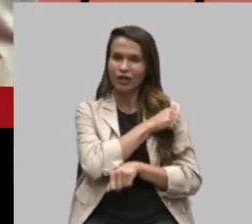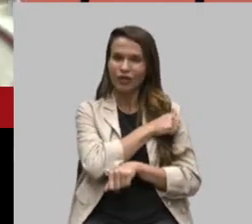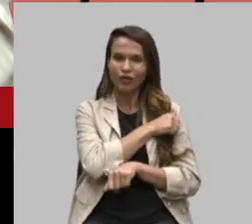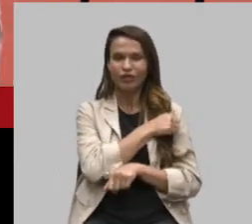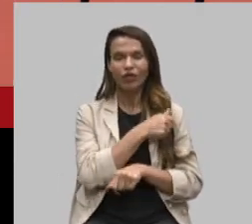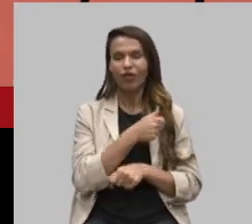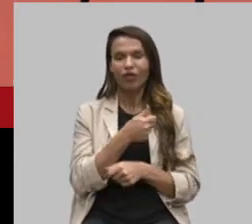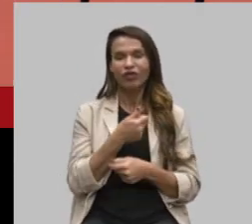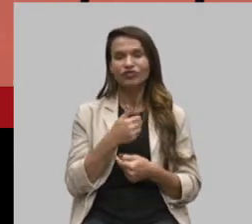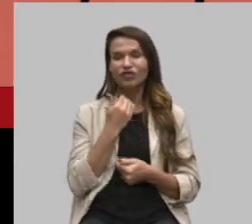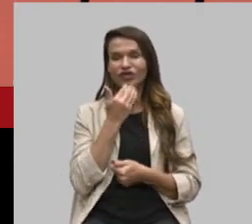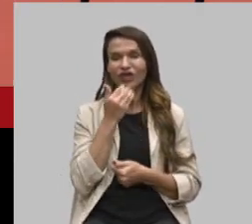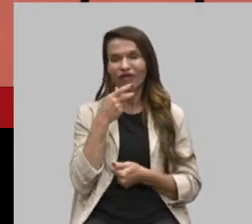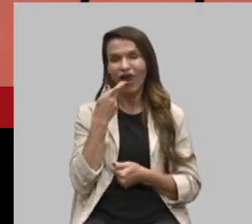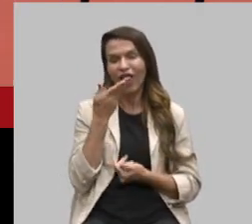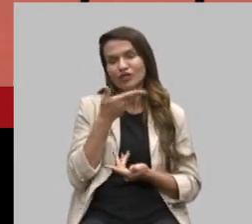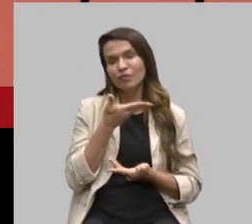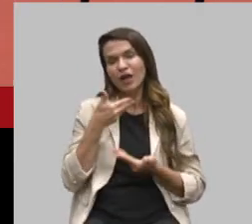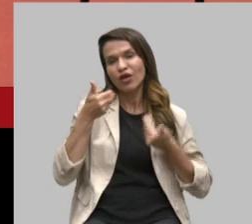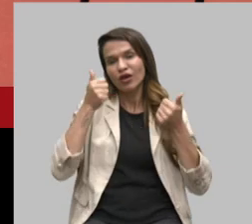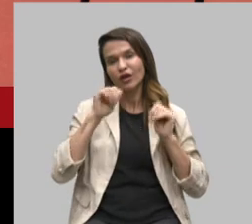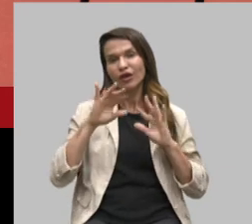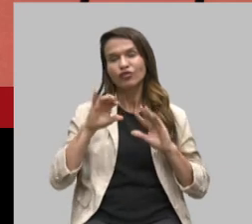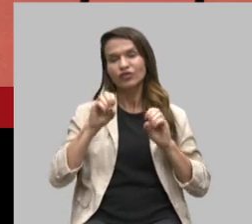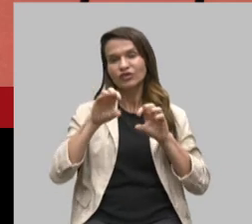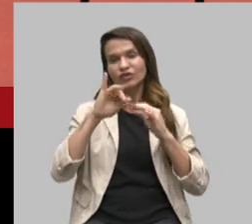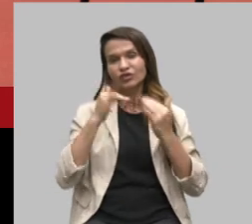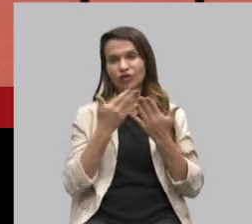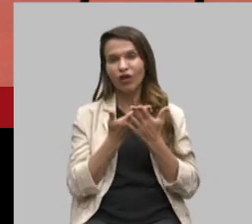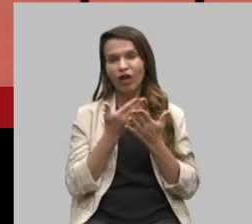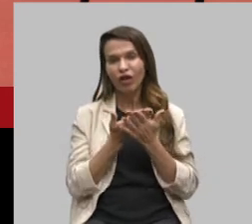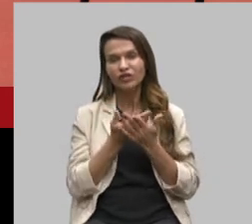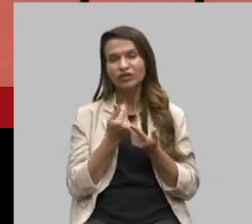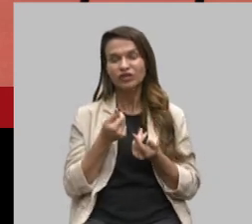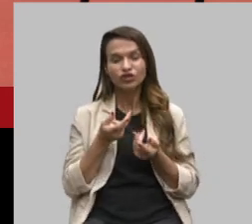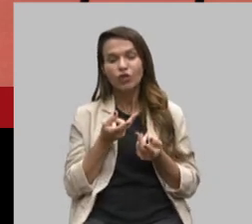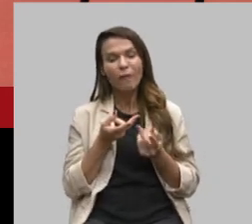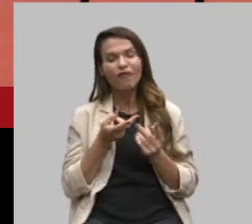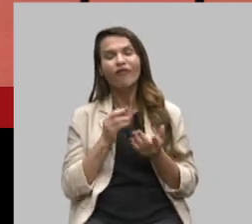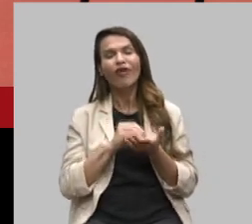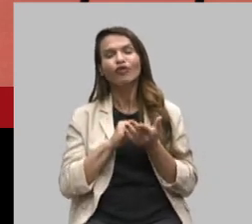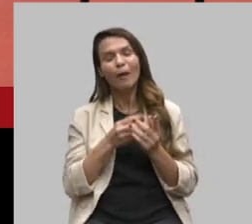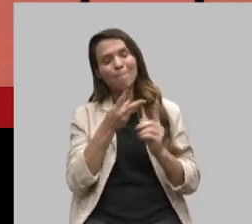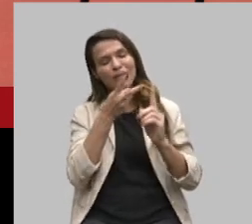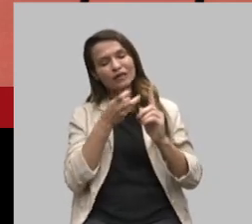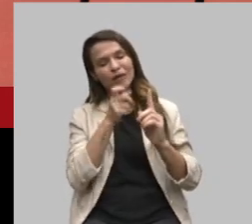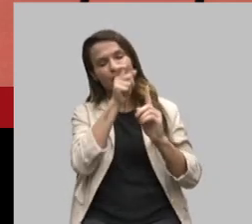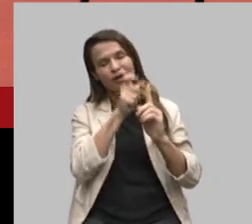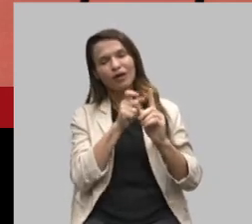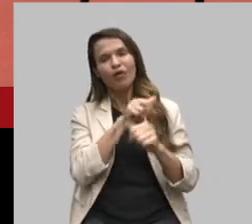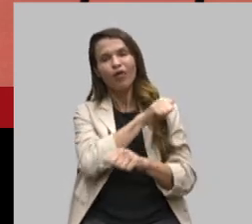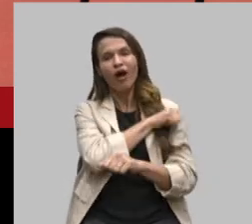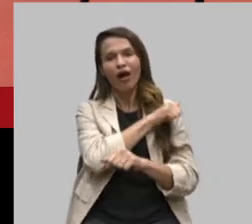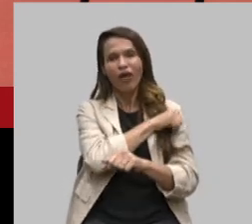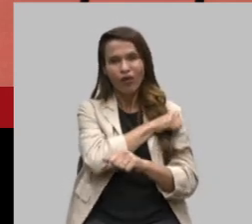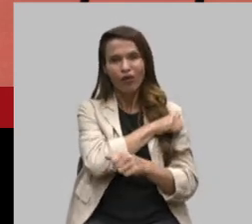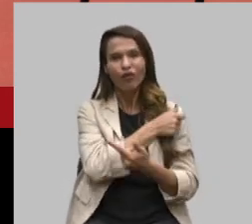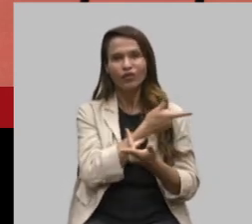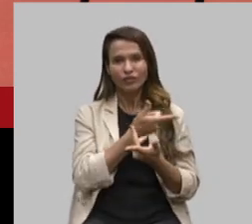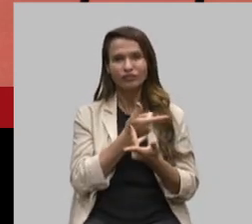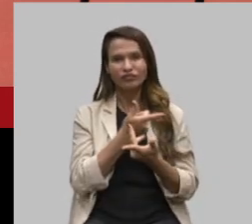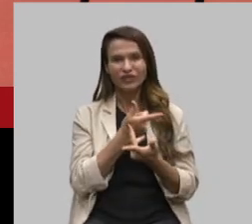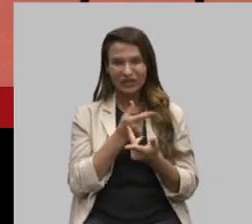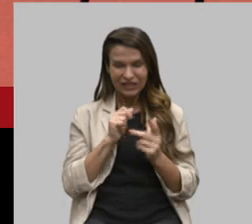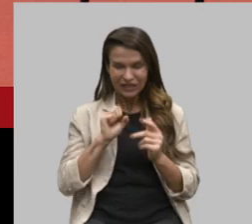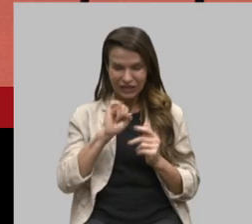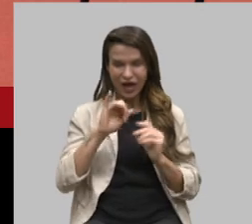no no ensino escolar se a gente não olhar pelo lado do aluno o aluno forma escola se a escola está ruim a